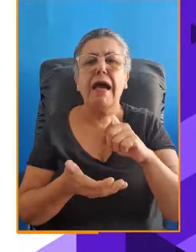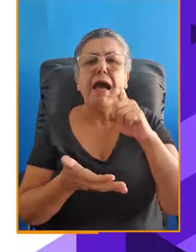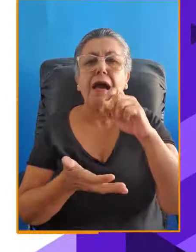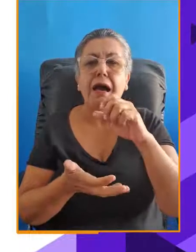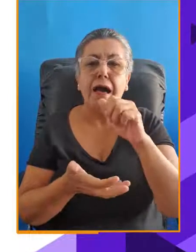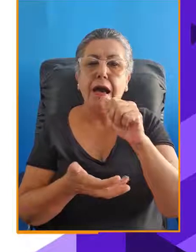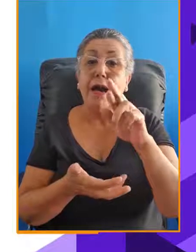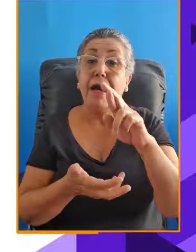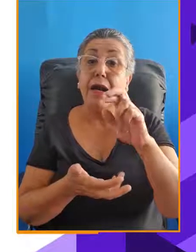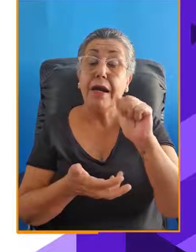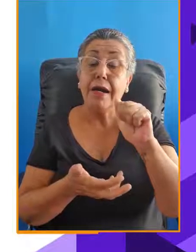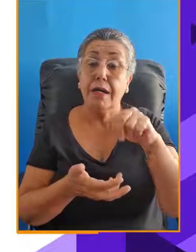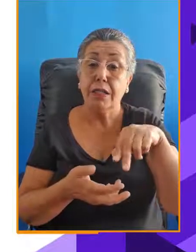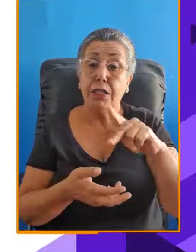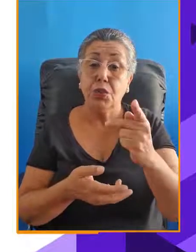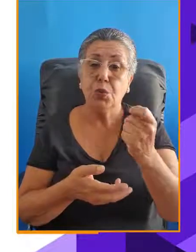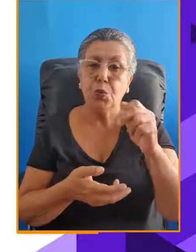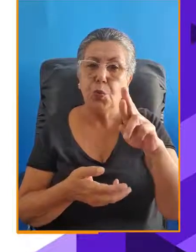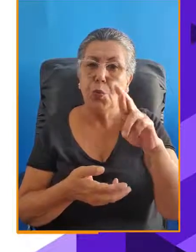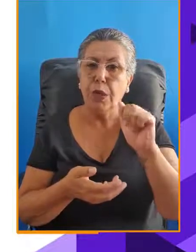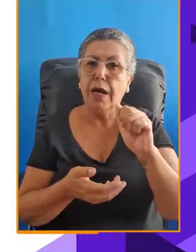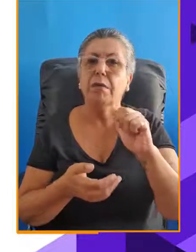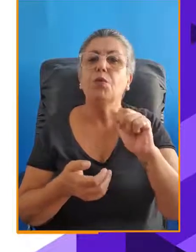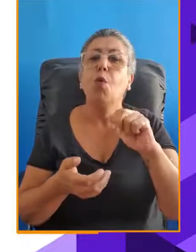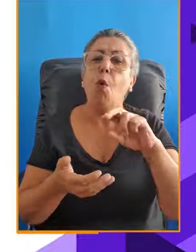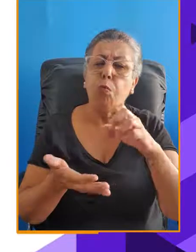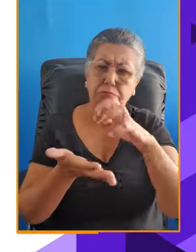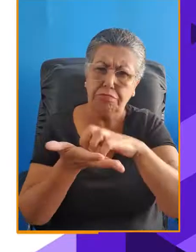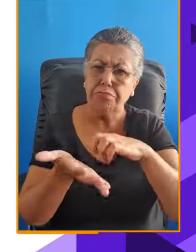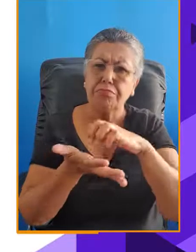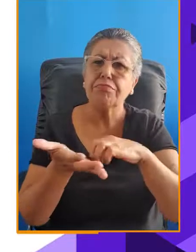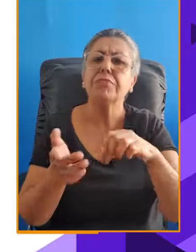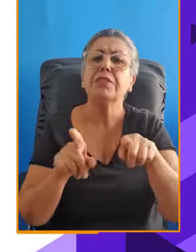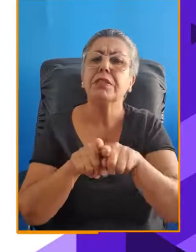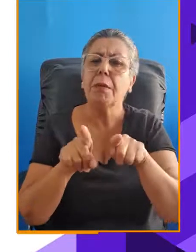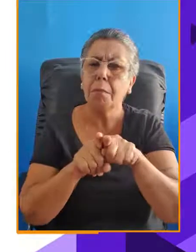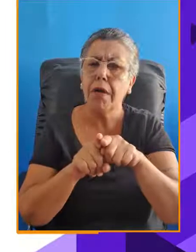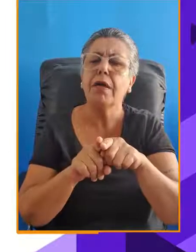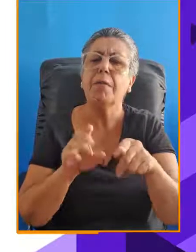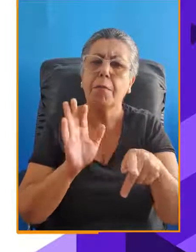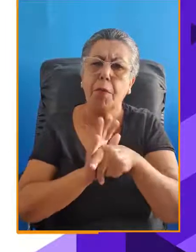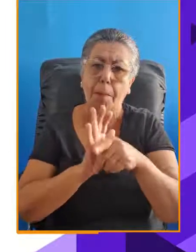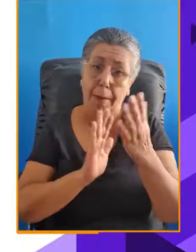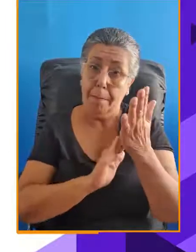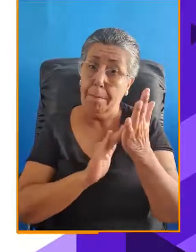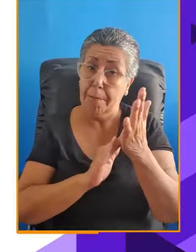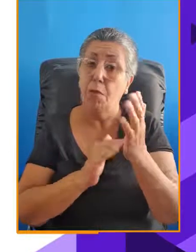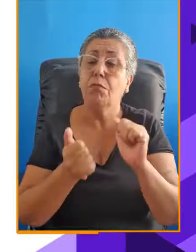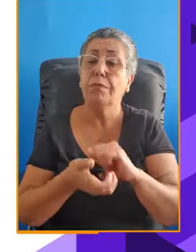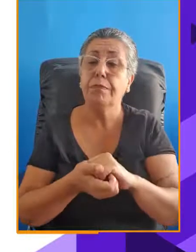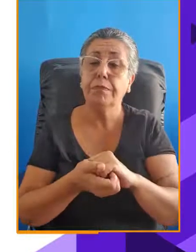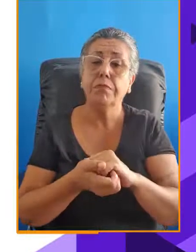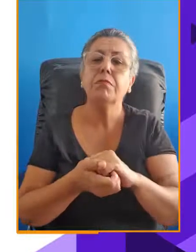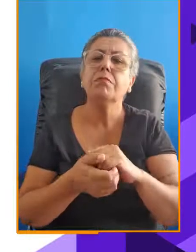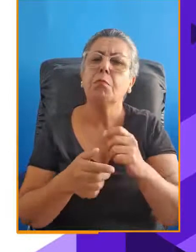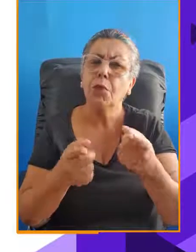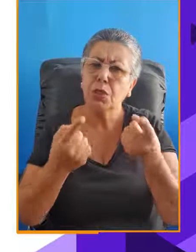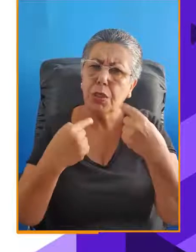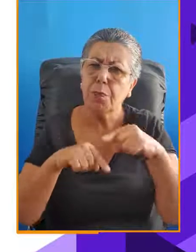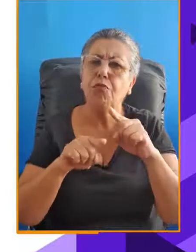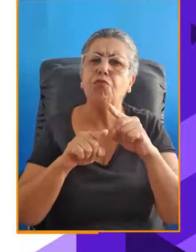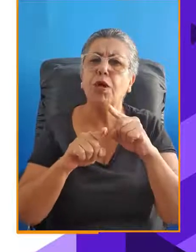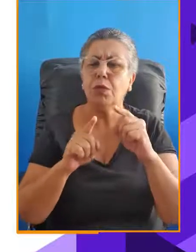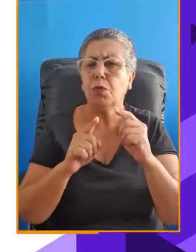e a raspagem é outro tipo de textura, também provocado pela ação manual. Também pode ser provocado